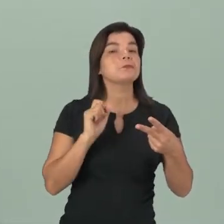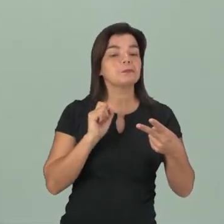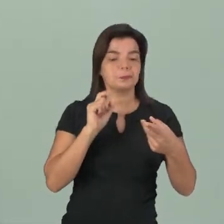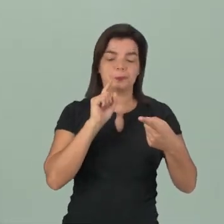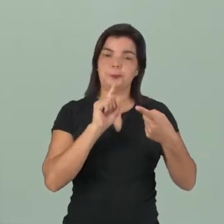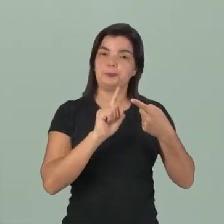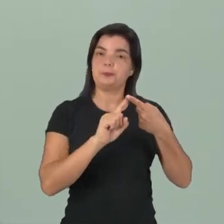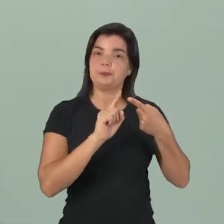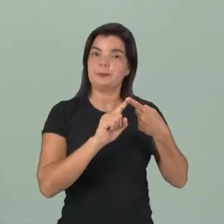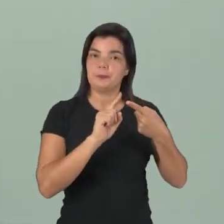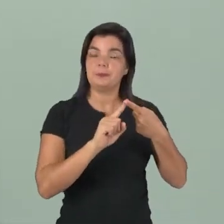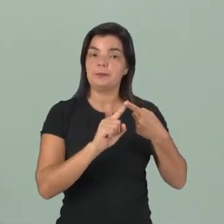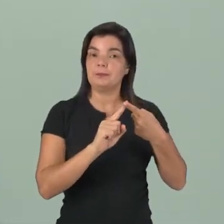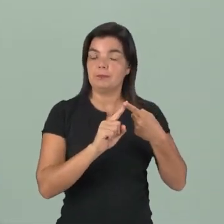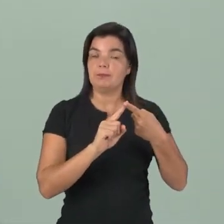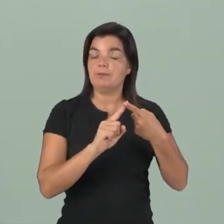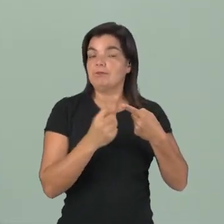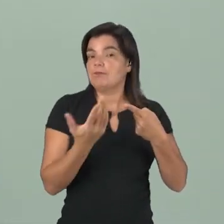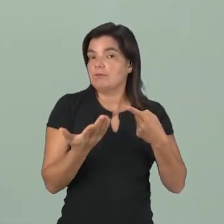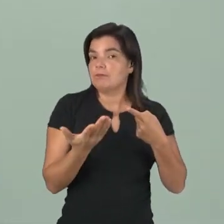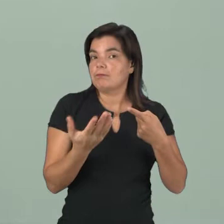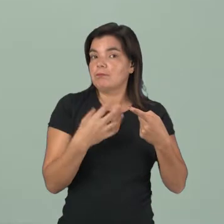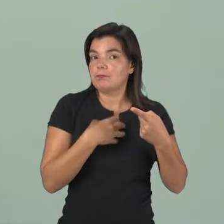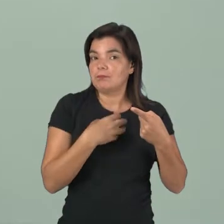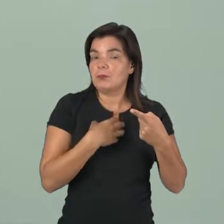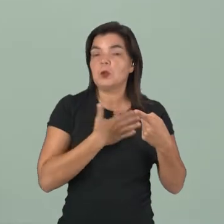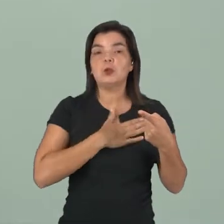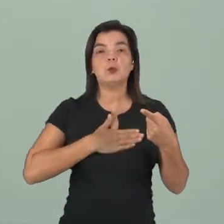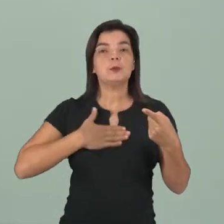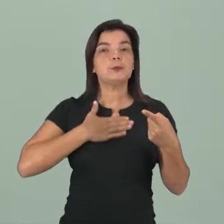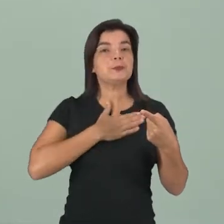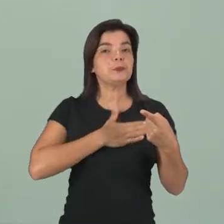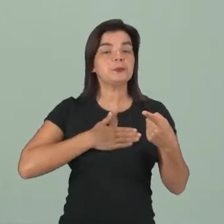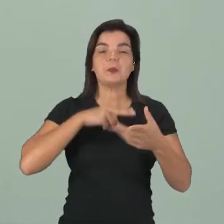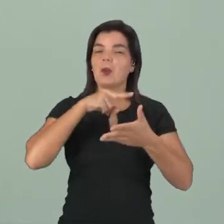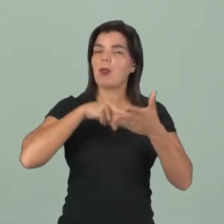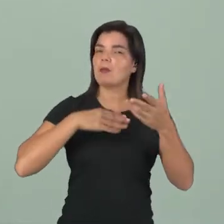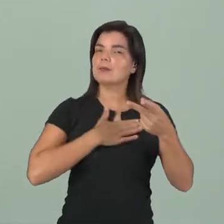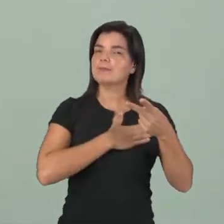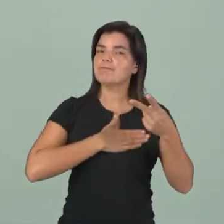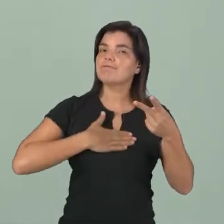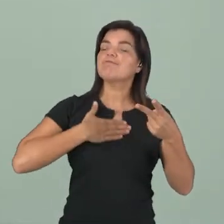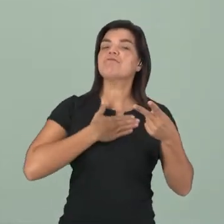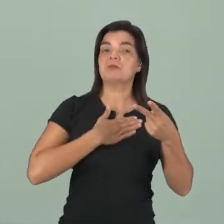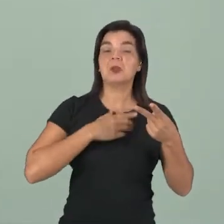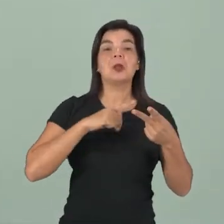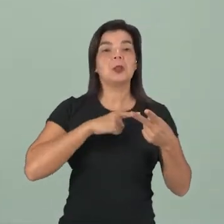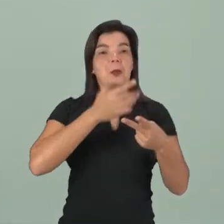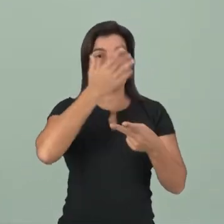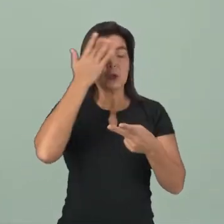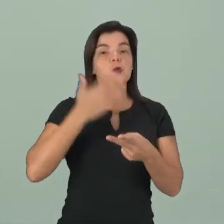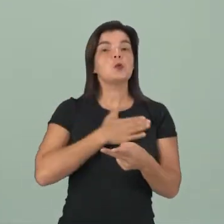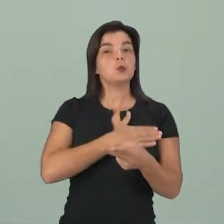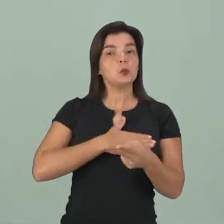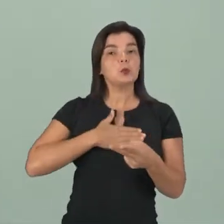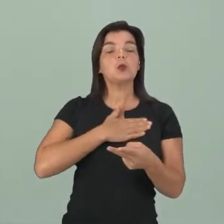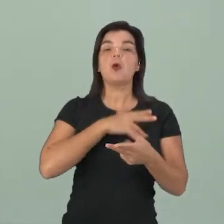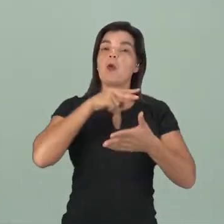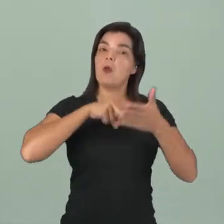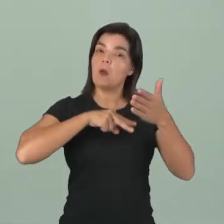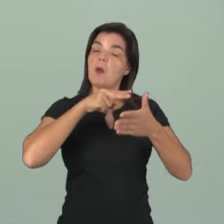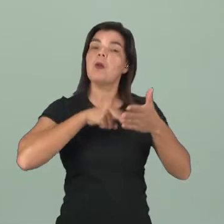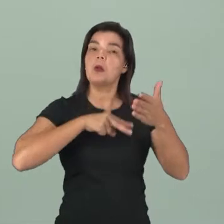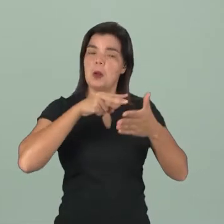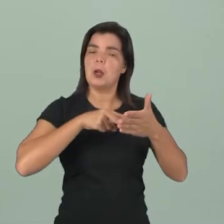pode causar um tipo de sensação de prazer, né? Pode ser que a leitura prazerosa. Tem gente que gosta de